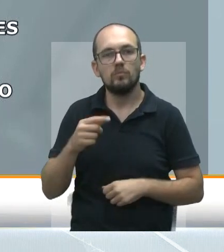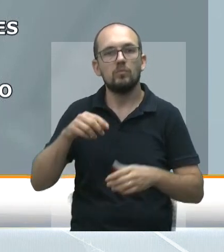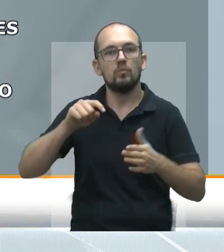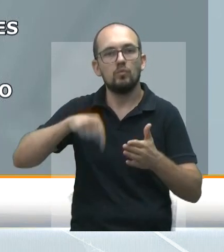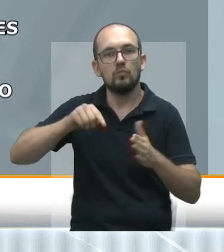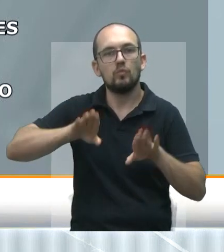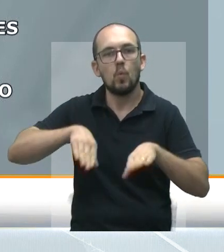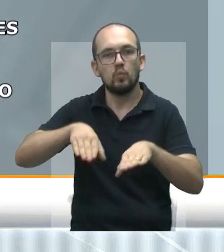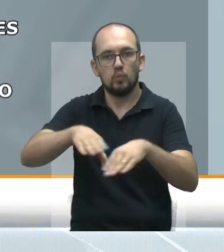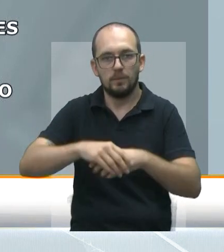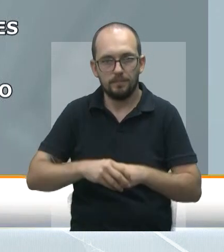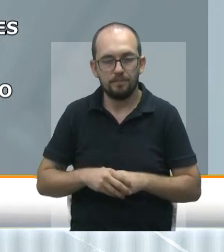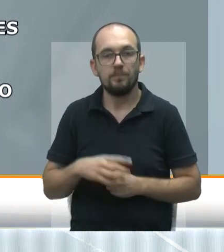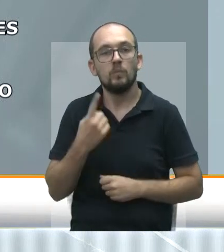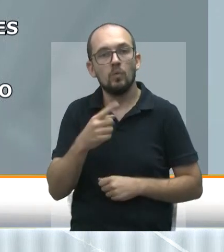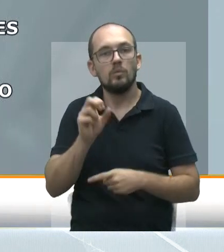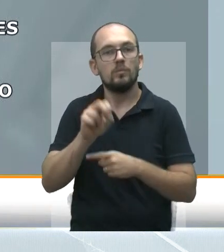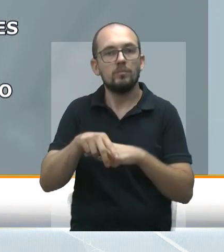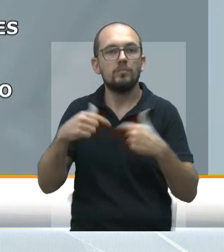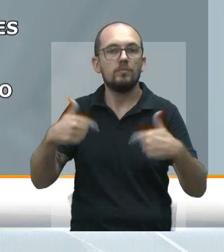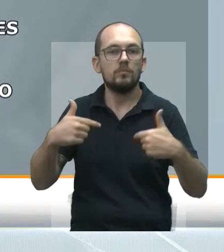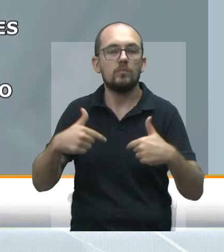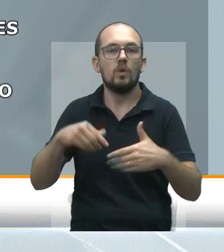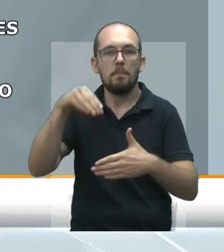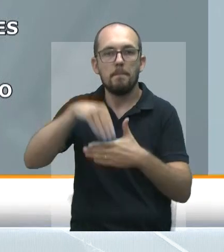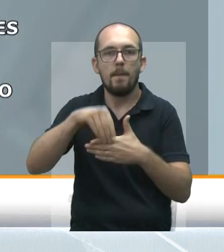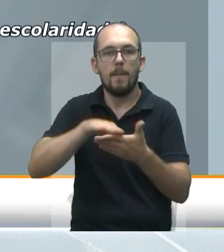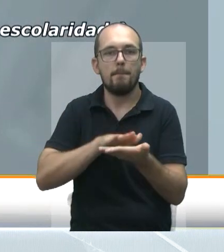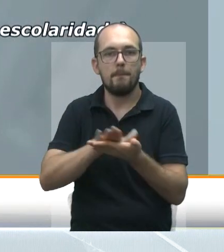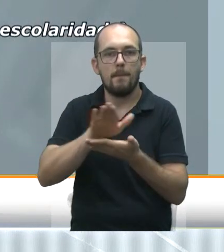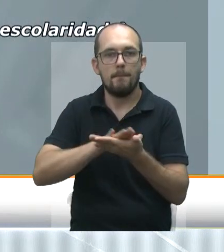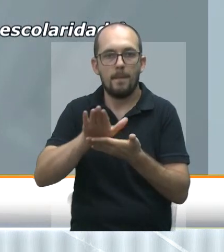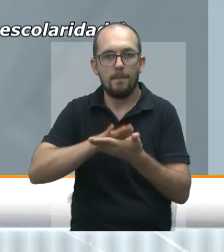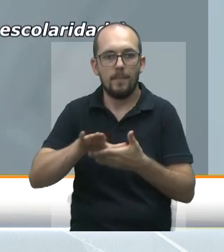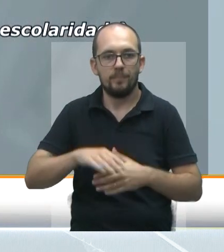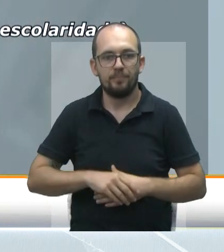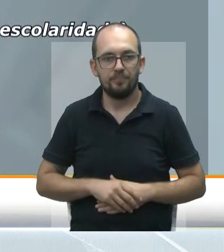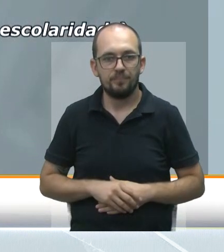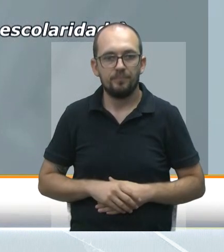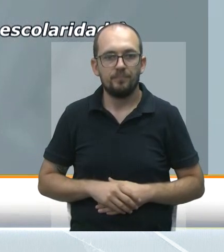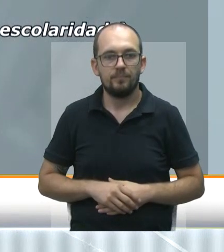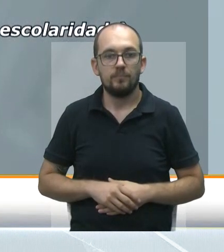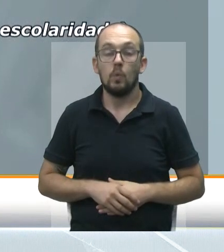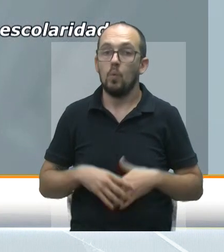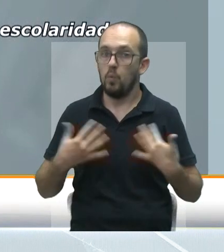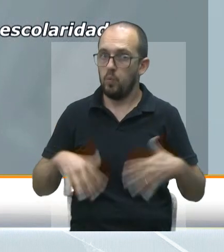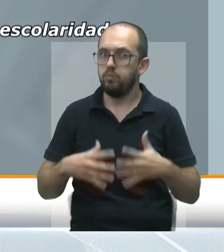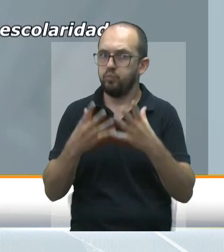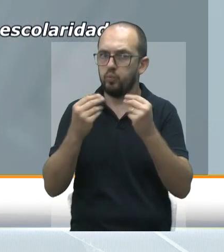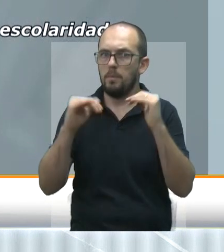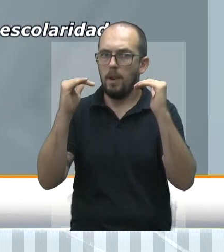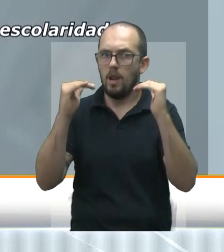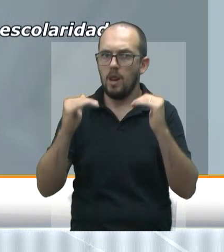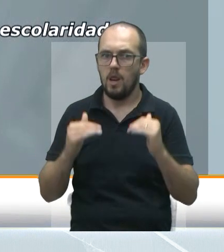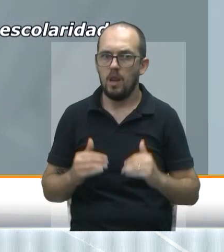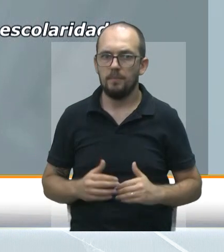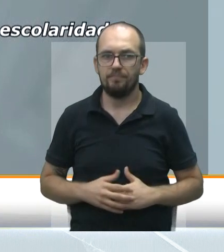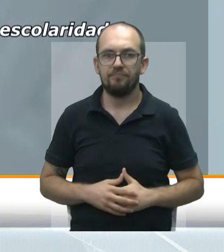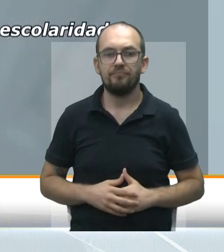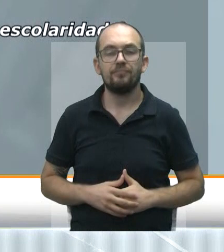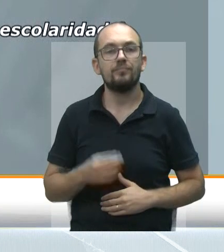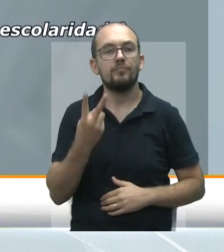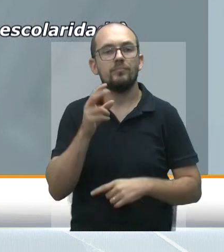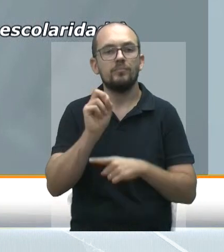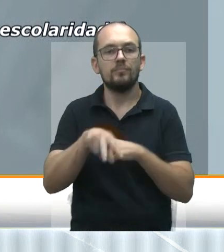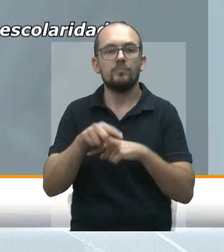peças sob encomenda e uma para impressor de offset plano e rotativo. Muitas outras vagas também disponíveis aí.